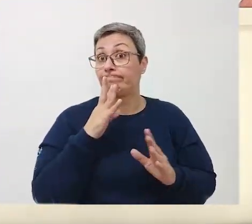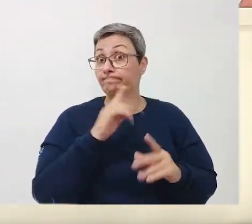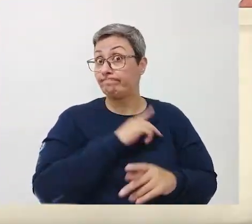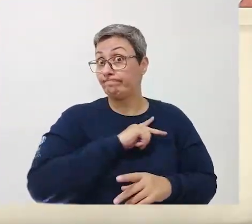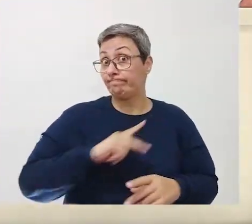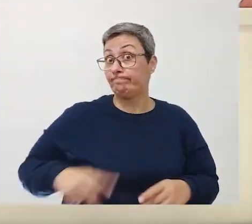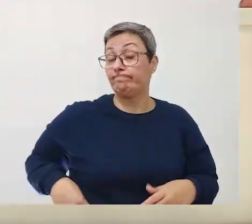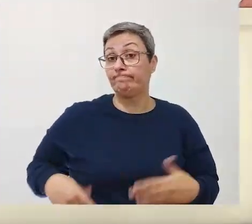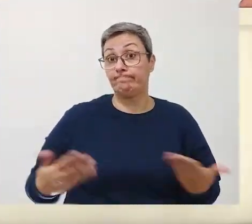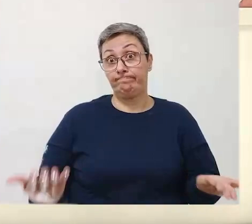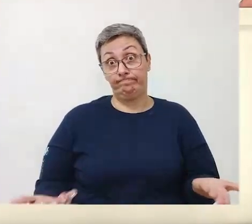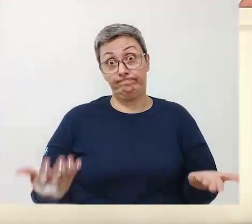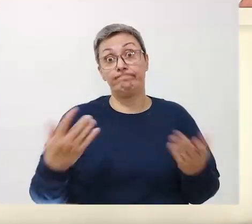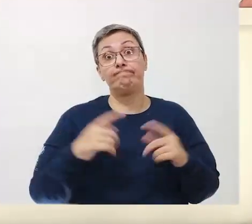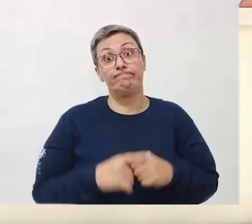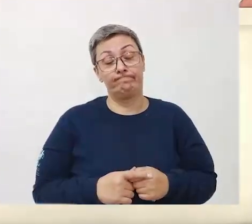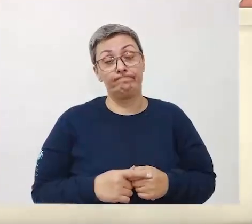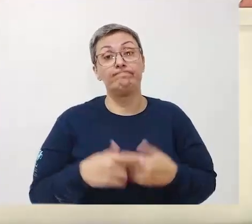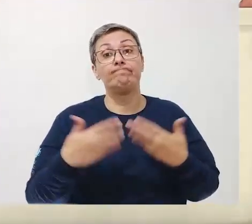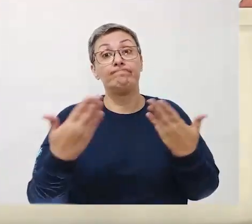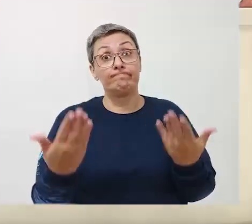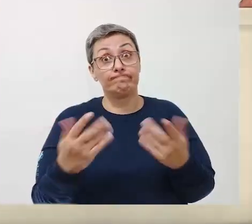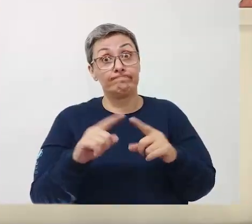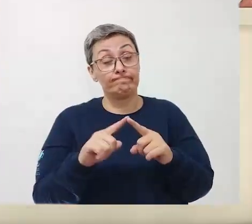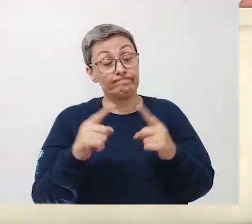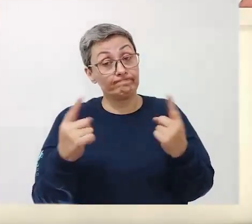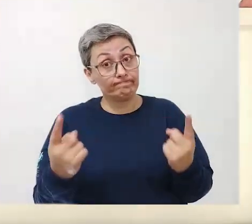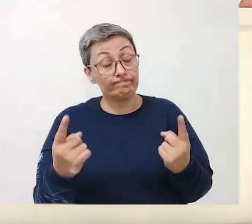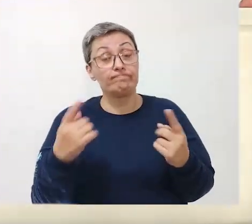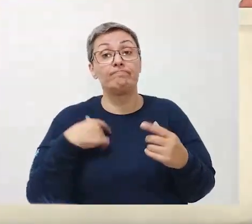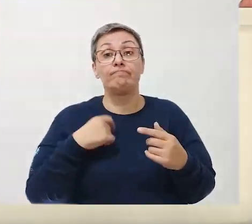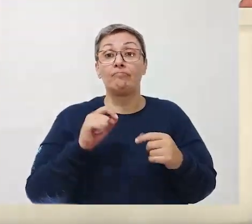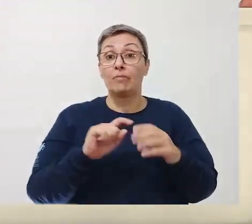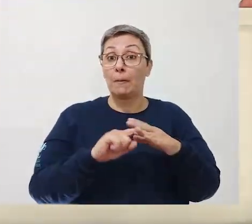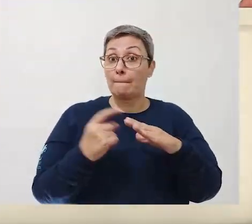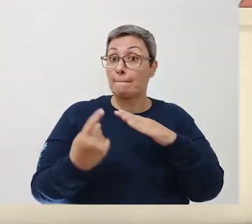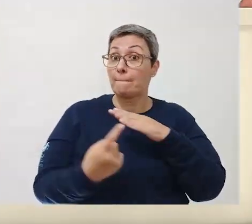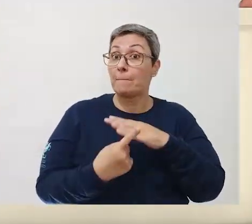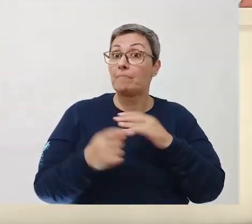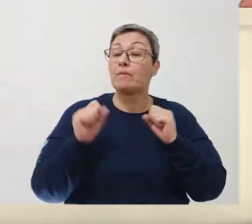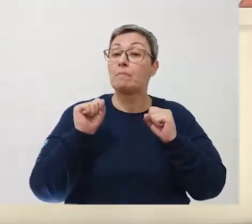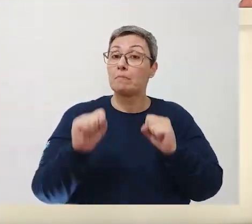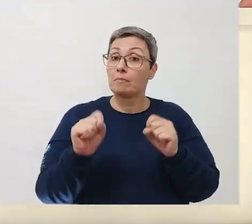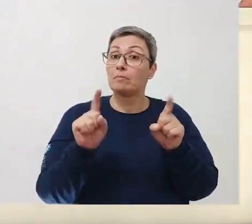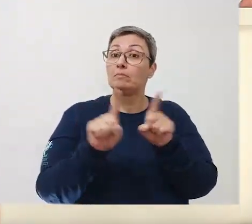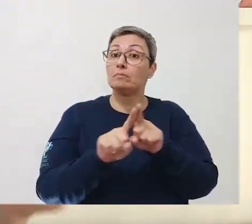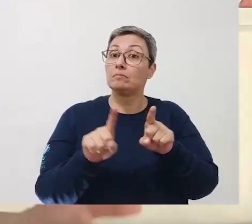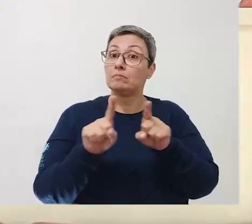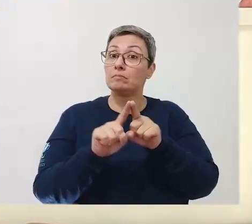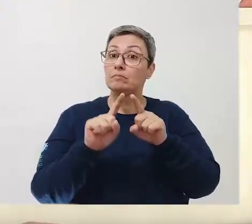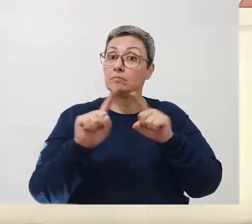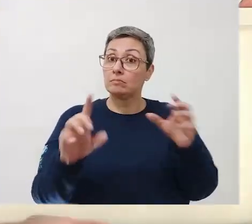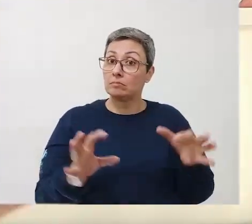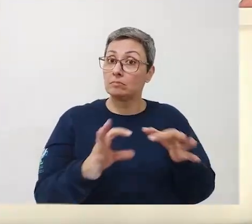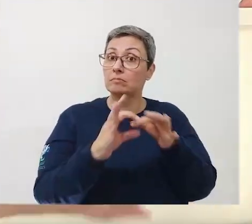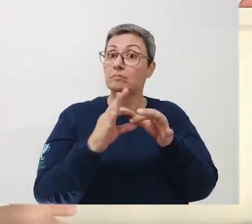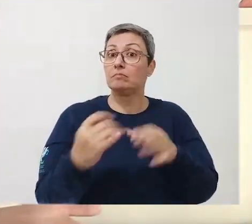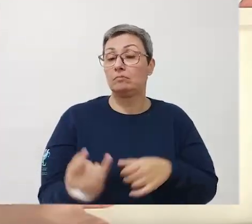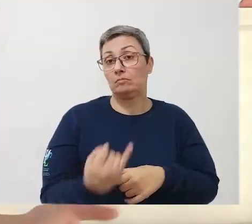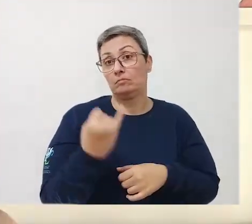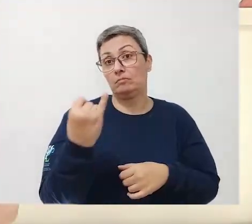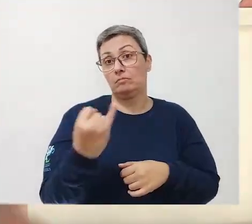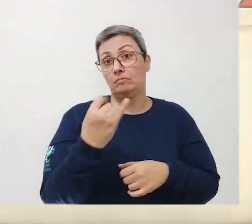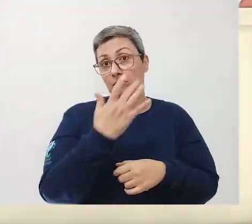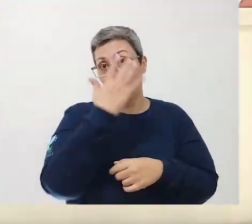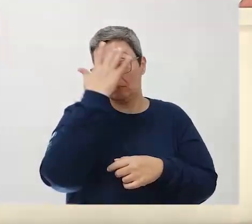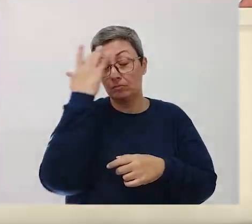bom? Mas as redes sociais podem ser também aliadas e importantes, né, para as pessoas tímidas, aí voltando para a